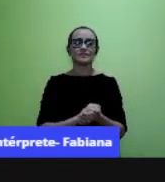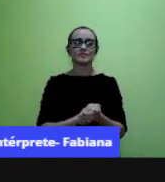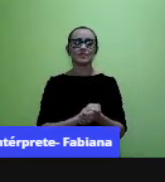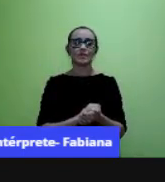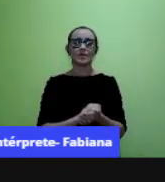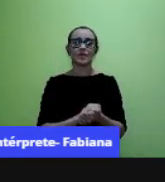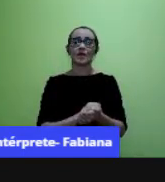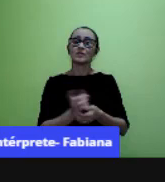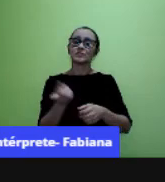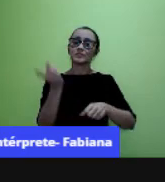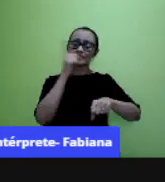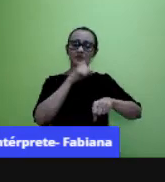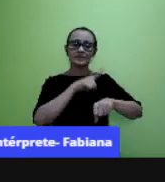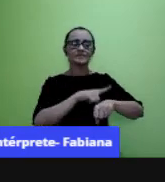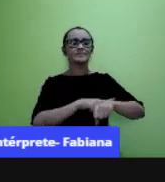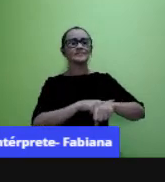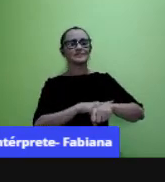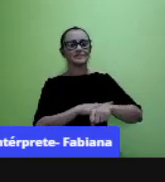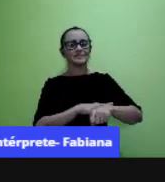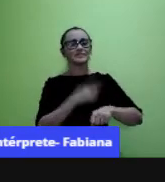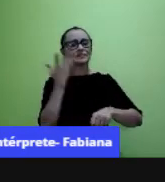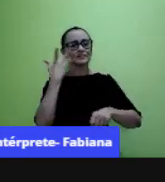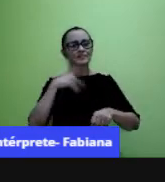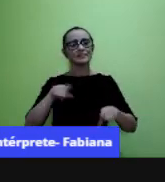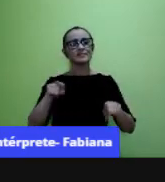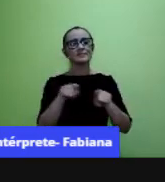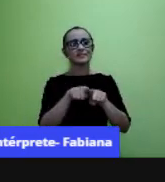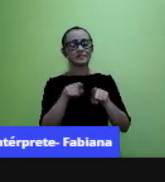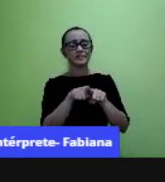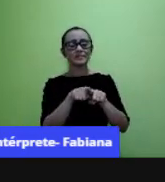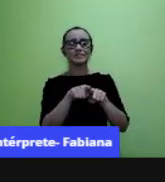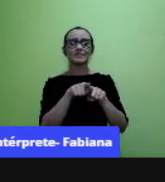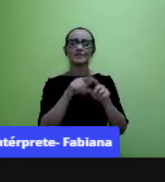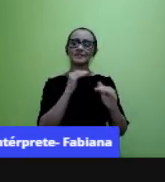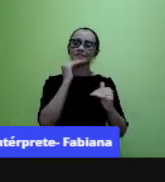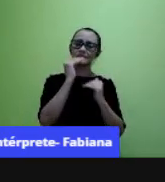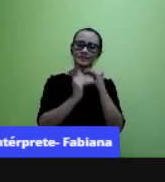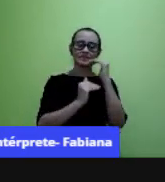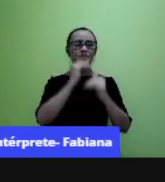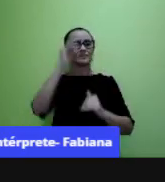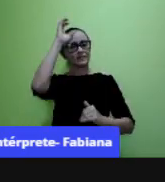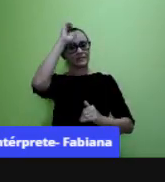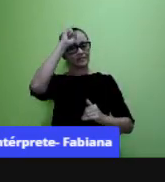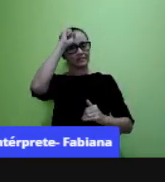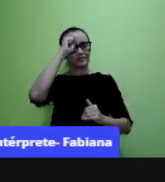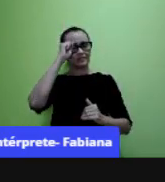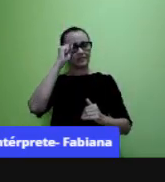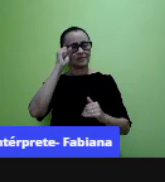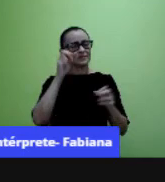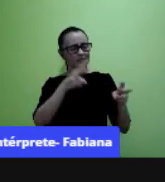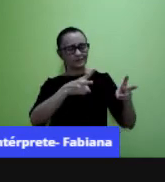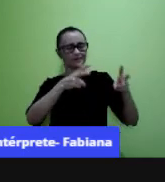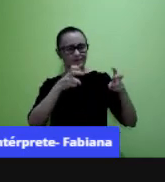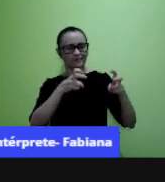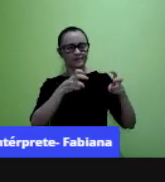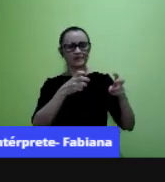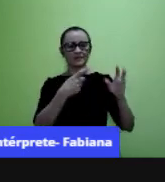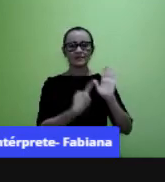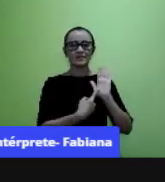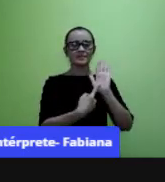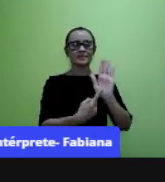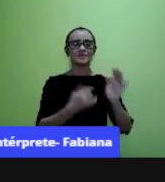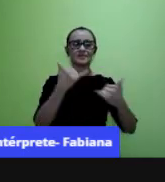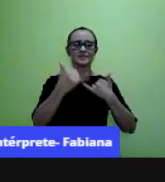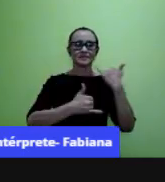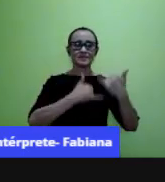também desenvolve as suas aprendizagens. Pode ver que muitas vezes, vocês já devem ter reparado, que você dá uma brincadeira para a criança